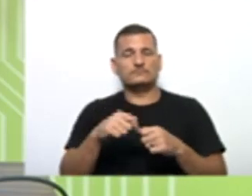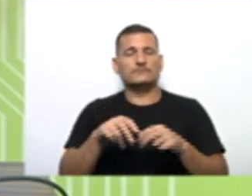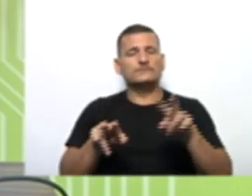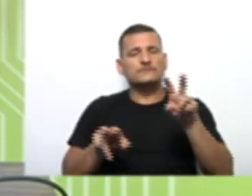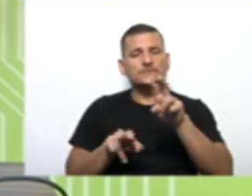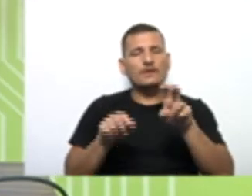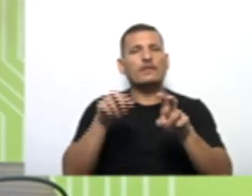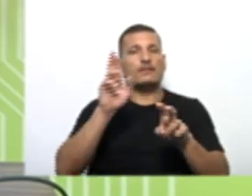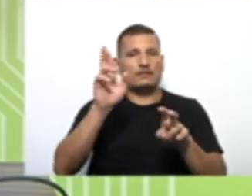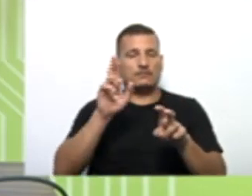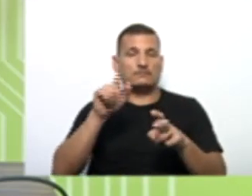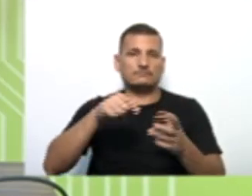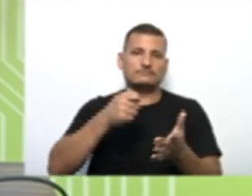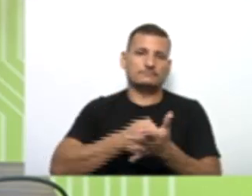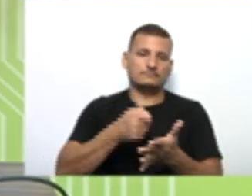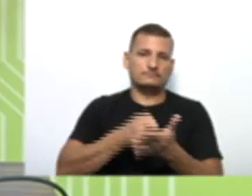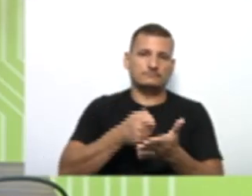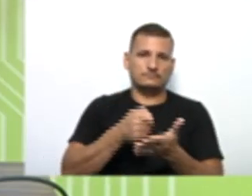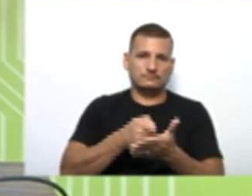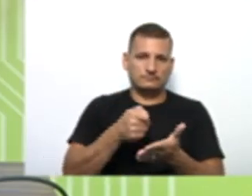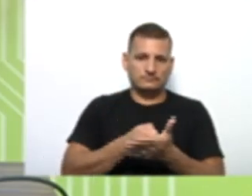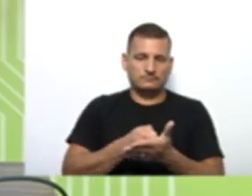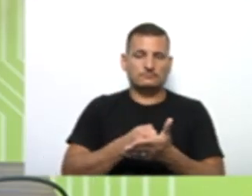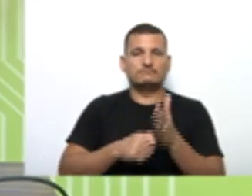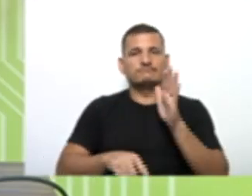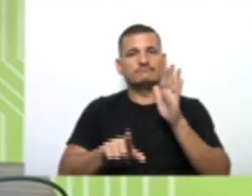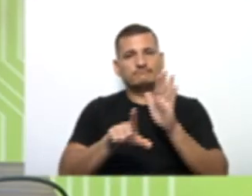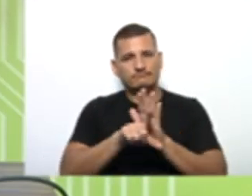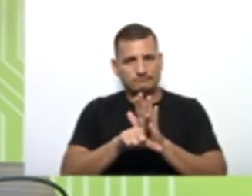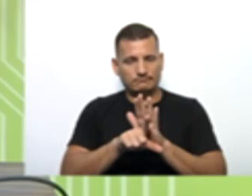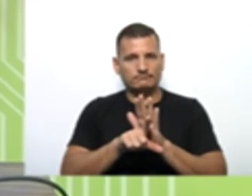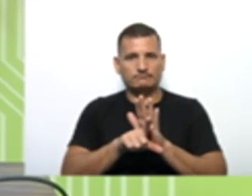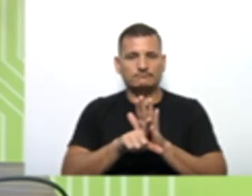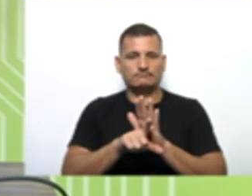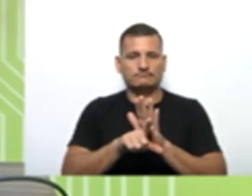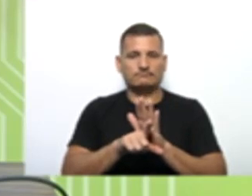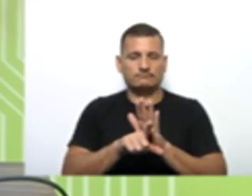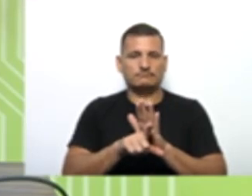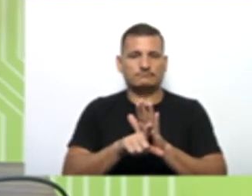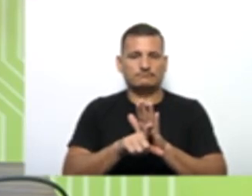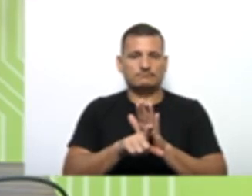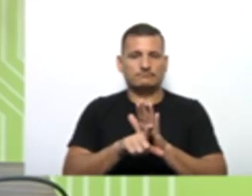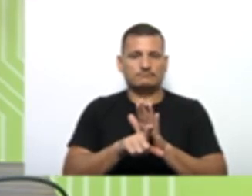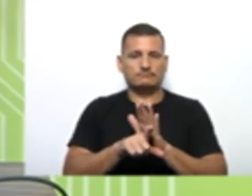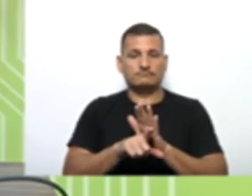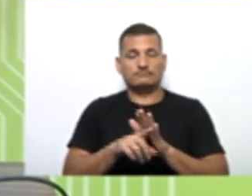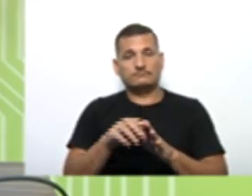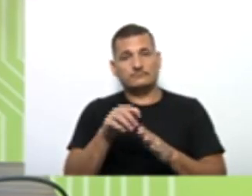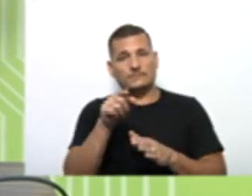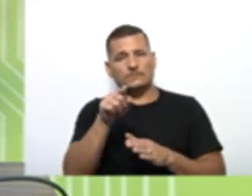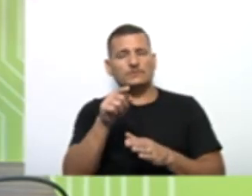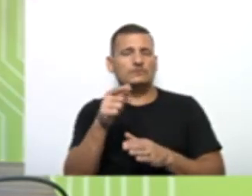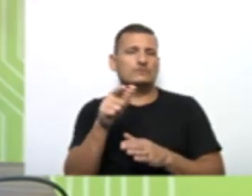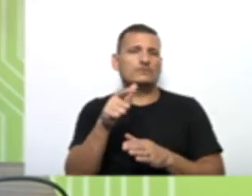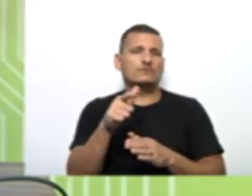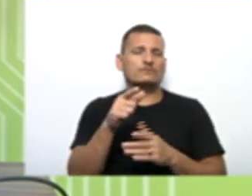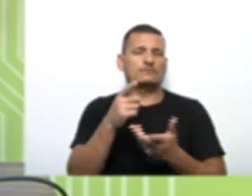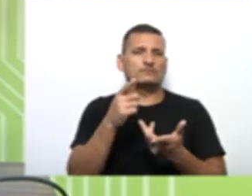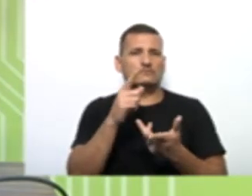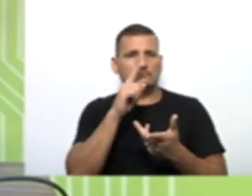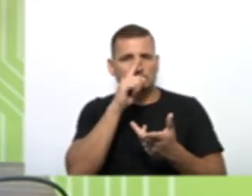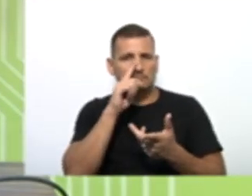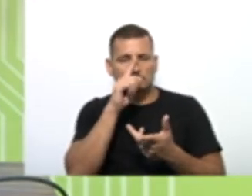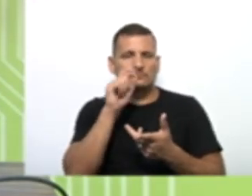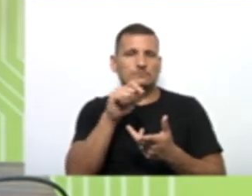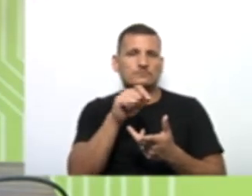fonte. É obrigatório, né, é definido por lei que você faça essa indicação, para que você não corra nem